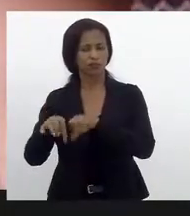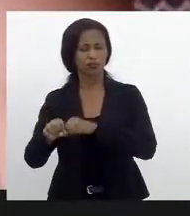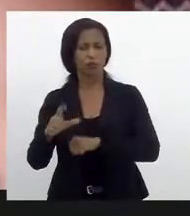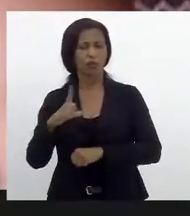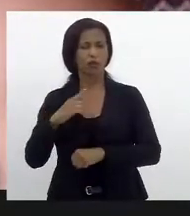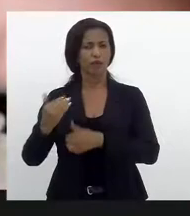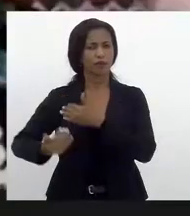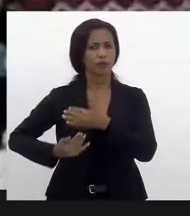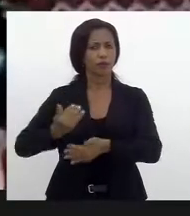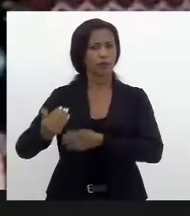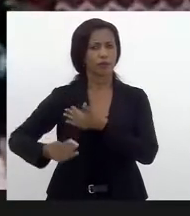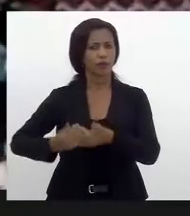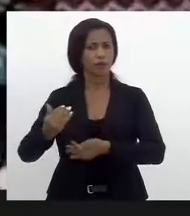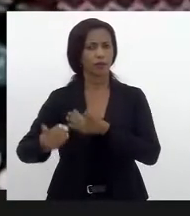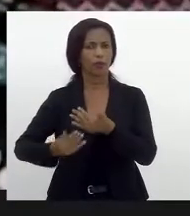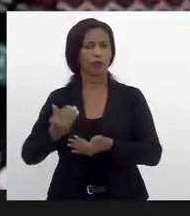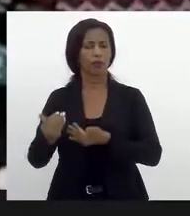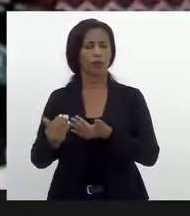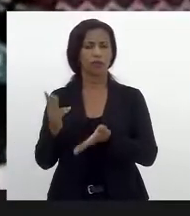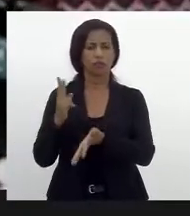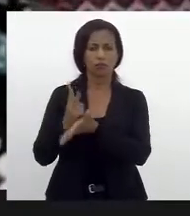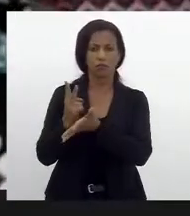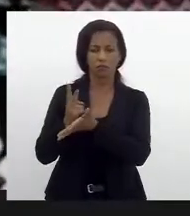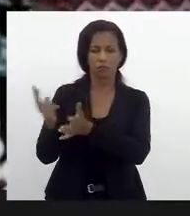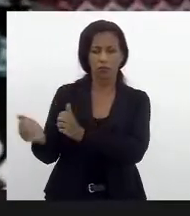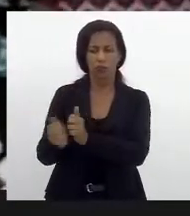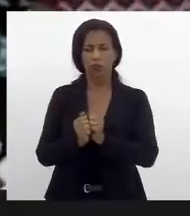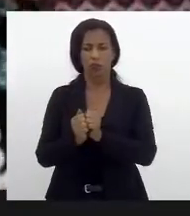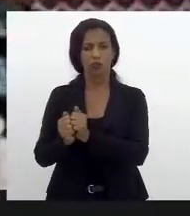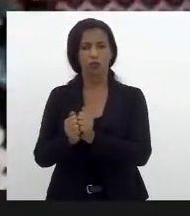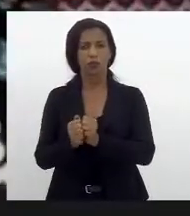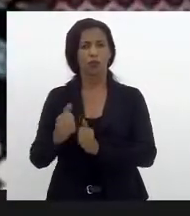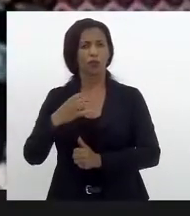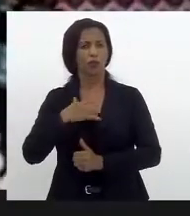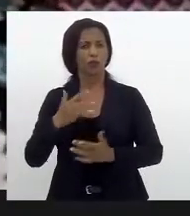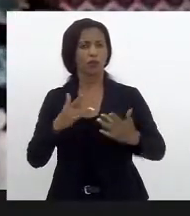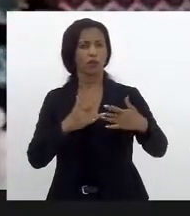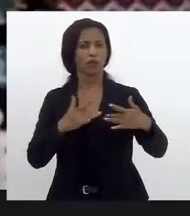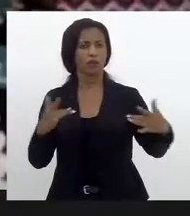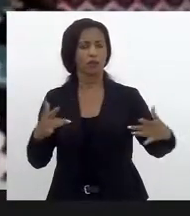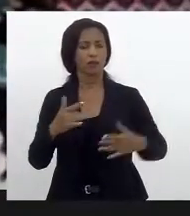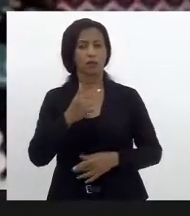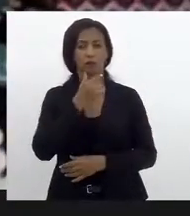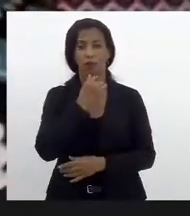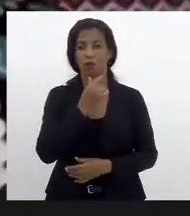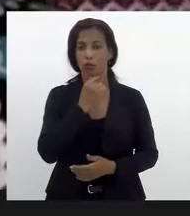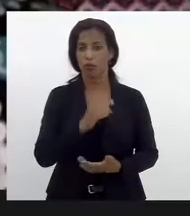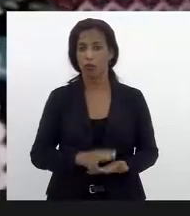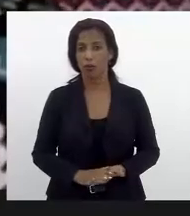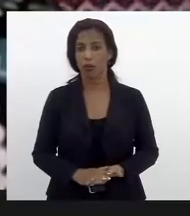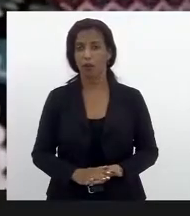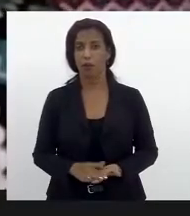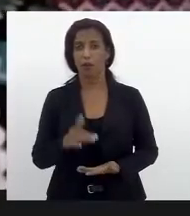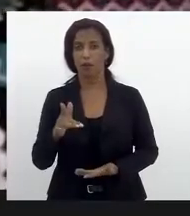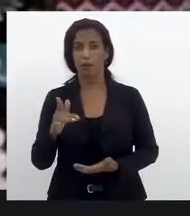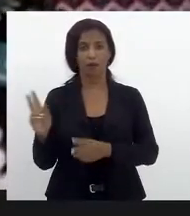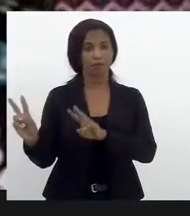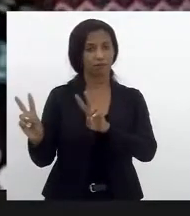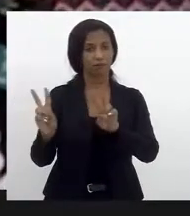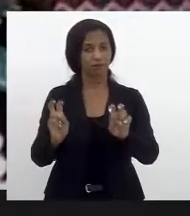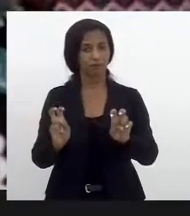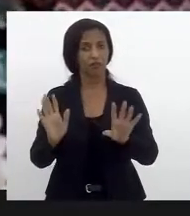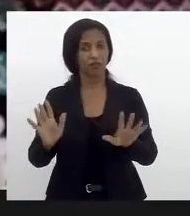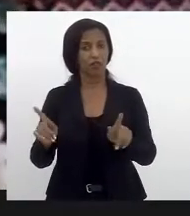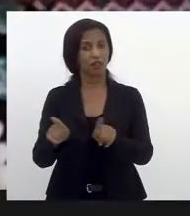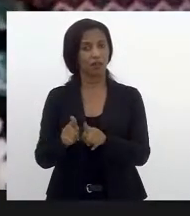se empenhando em campanhas contínuas no sentido de sensibilizar os homens para essa temática, já tão